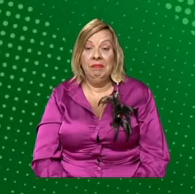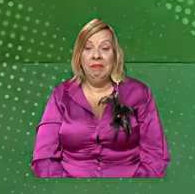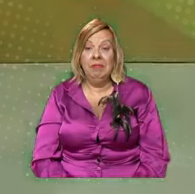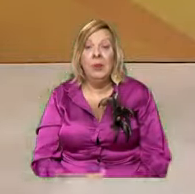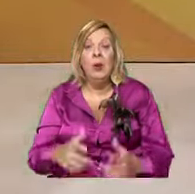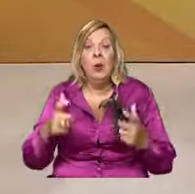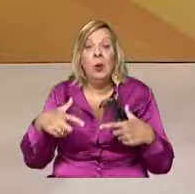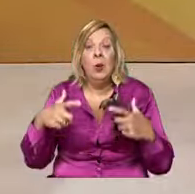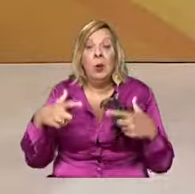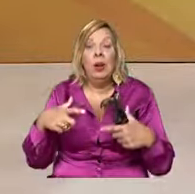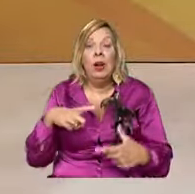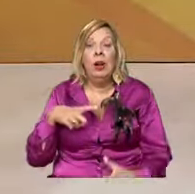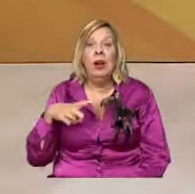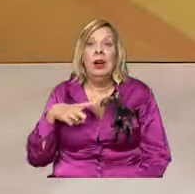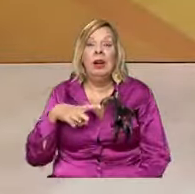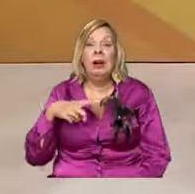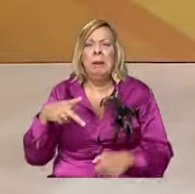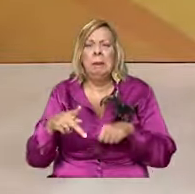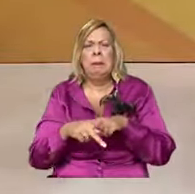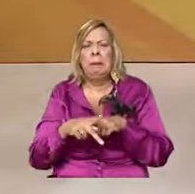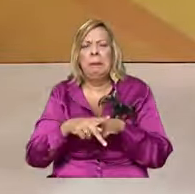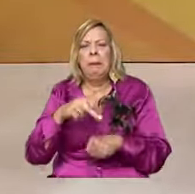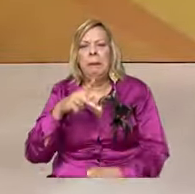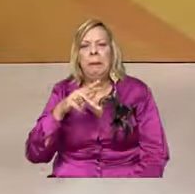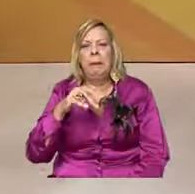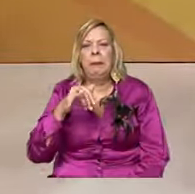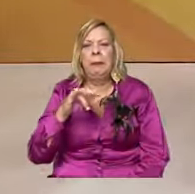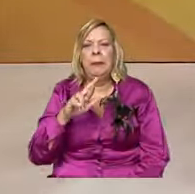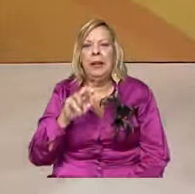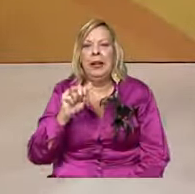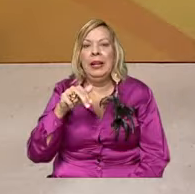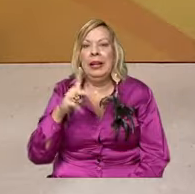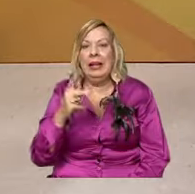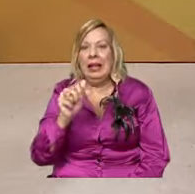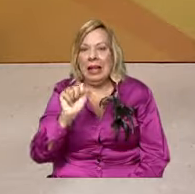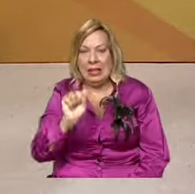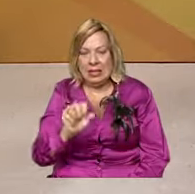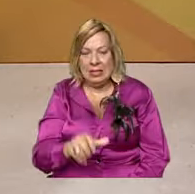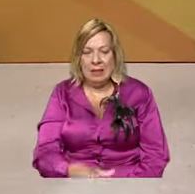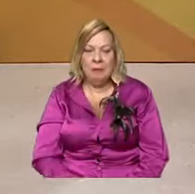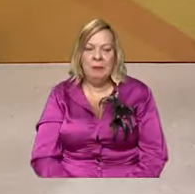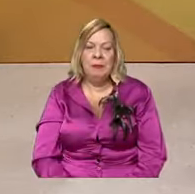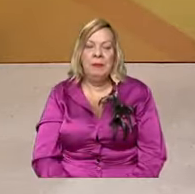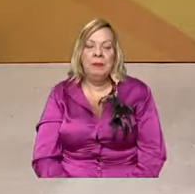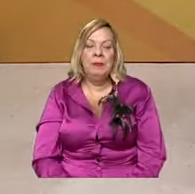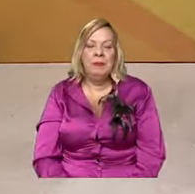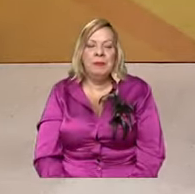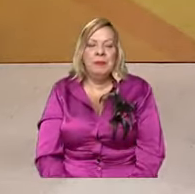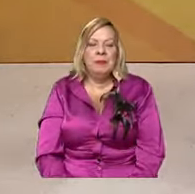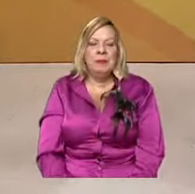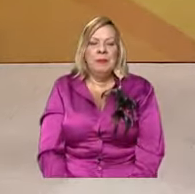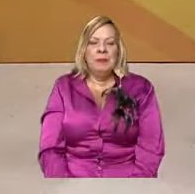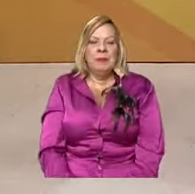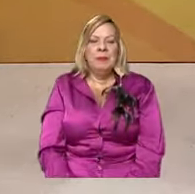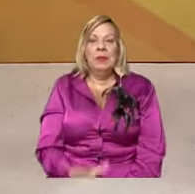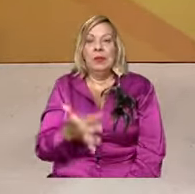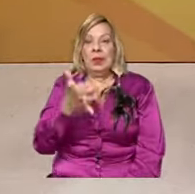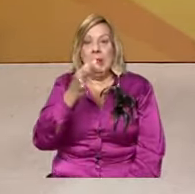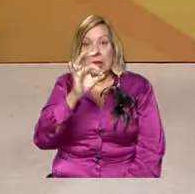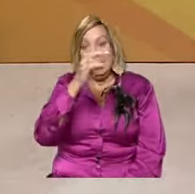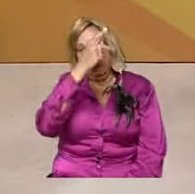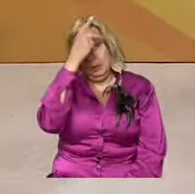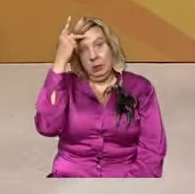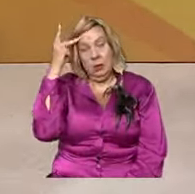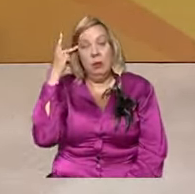que bacana. O bom do aplicativo é que de onde a gente estiver, a gente pode adquirir, não é? Pode participar e tá aí, ó. 10 contemplados